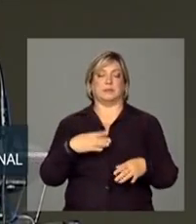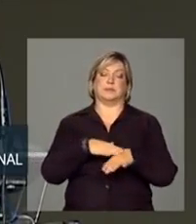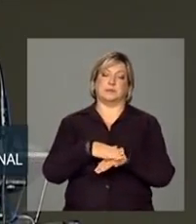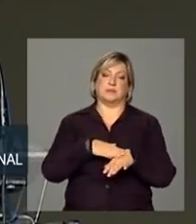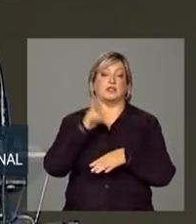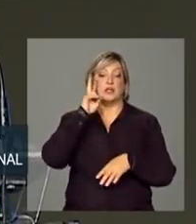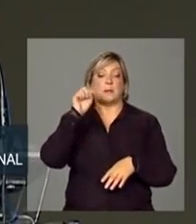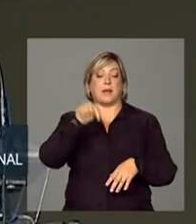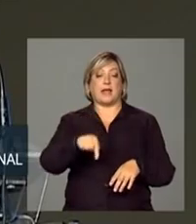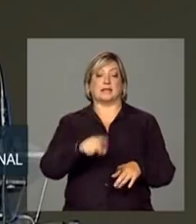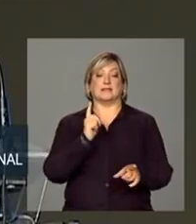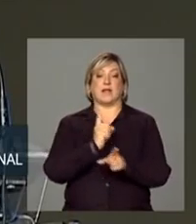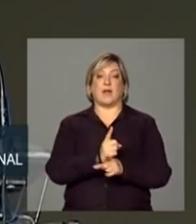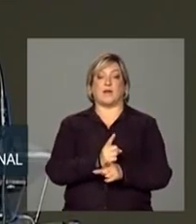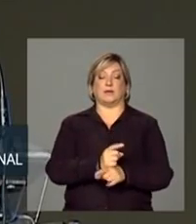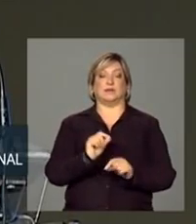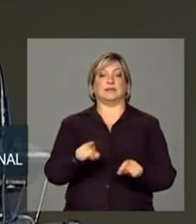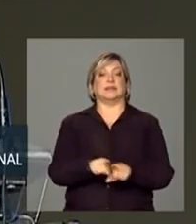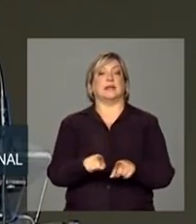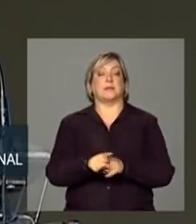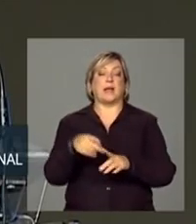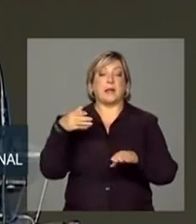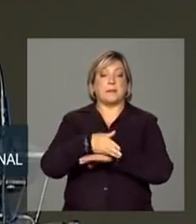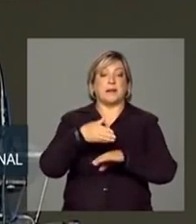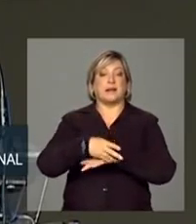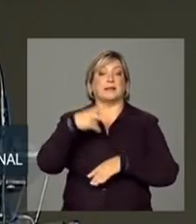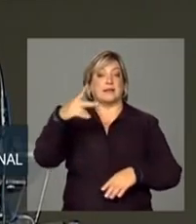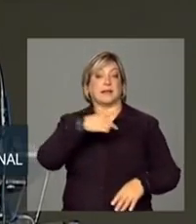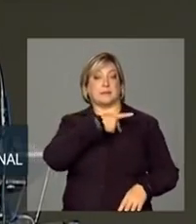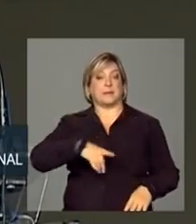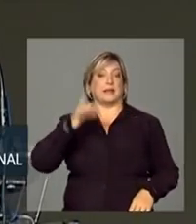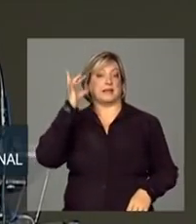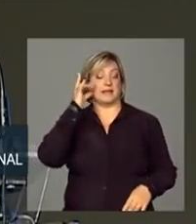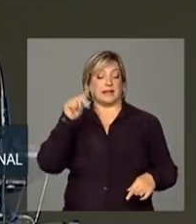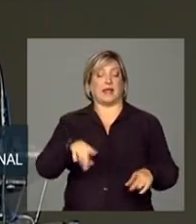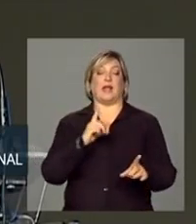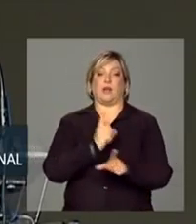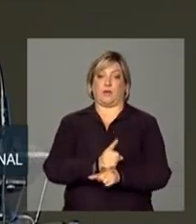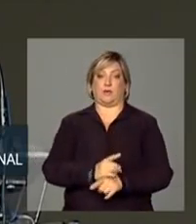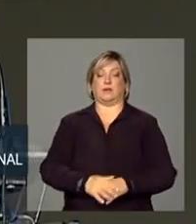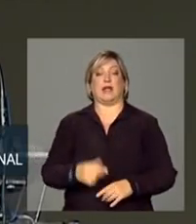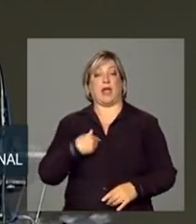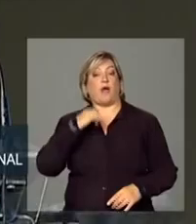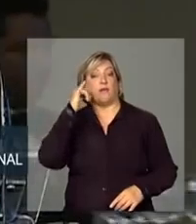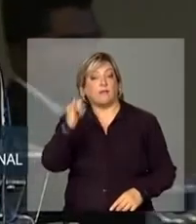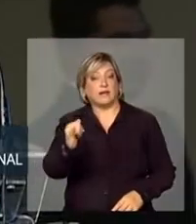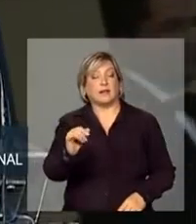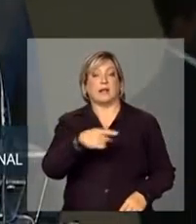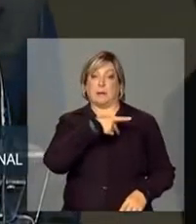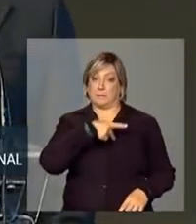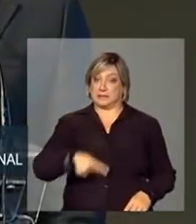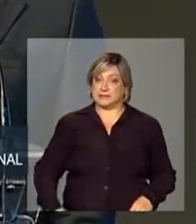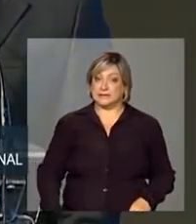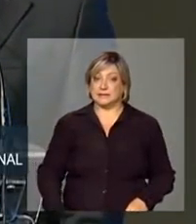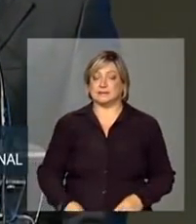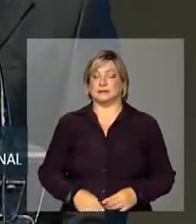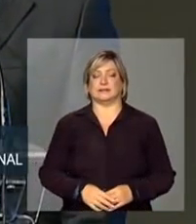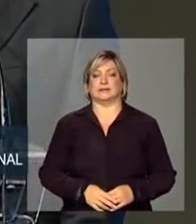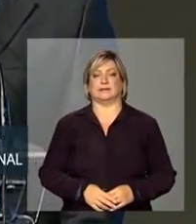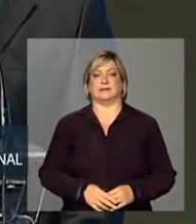à presidenta Dilma, na sexta-feira, quando a gente se reunia para